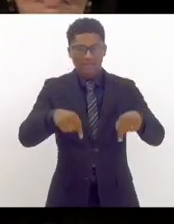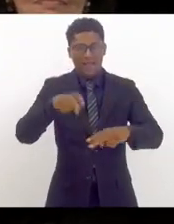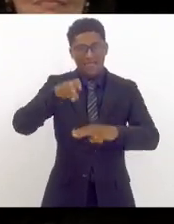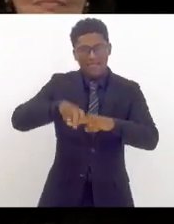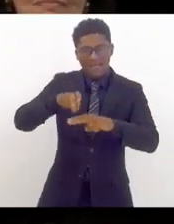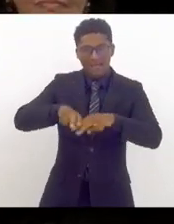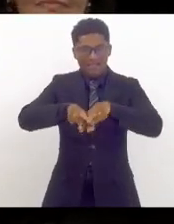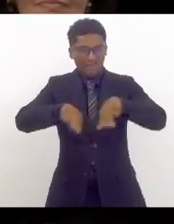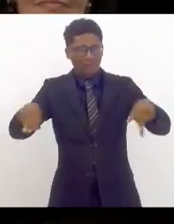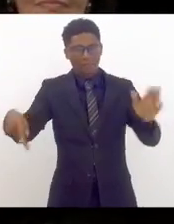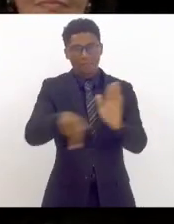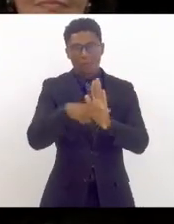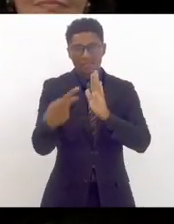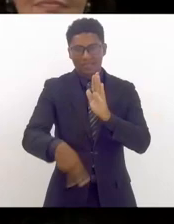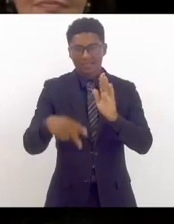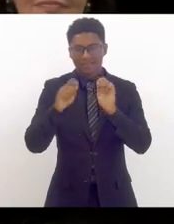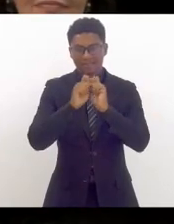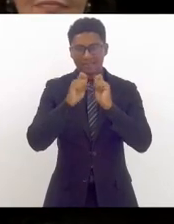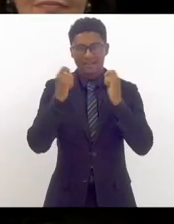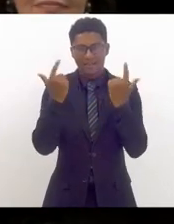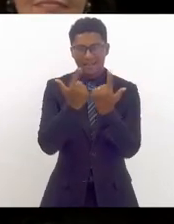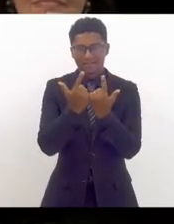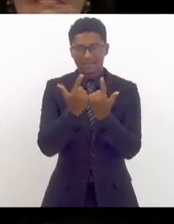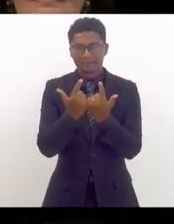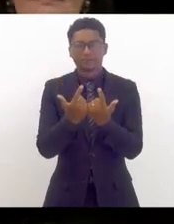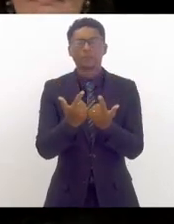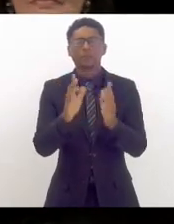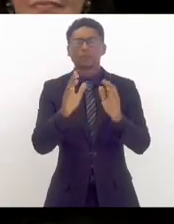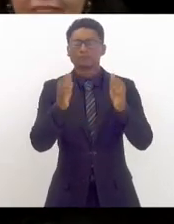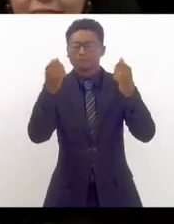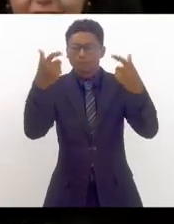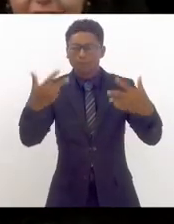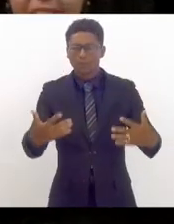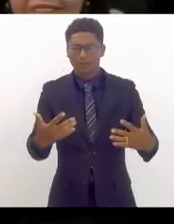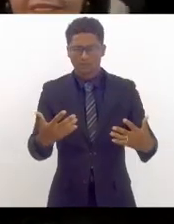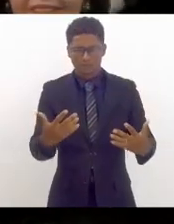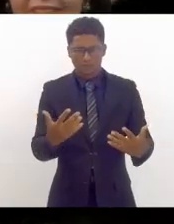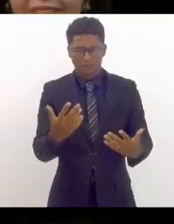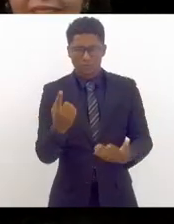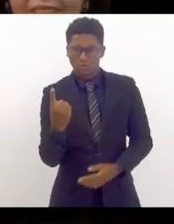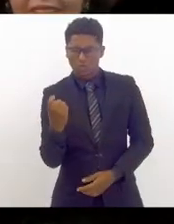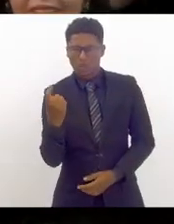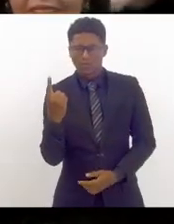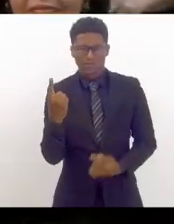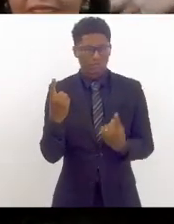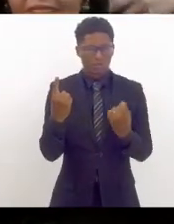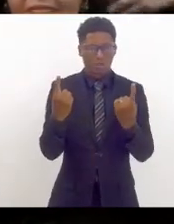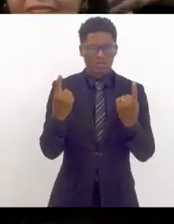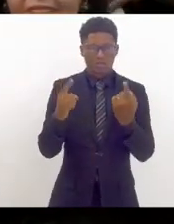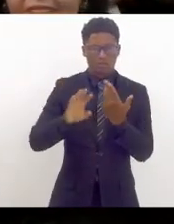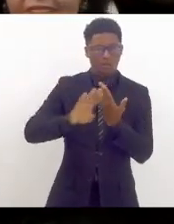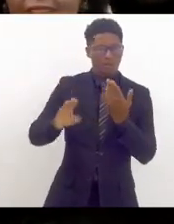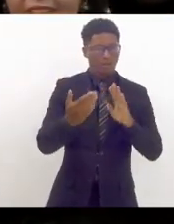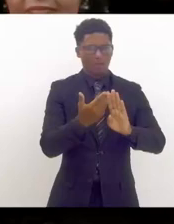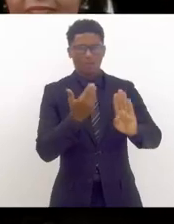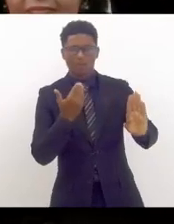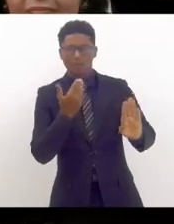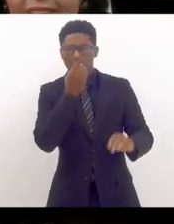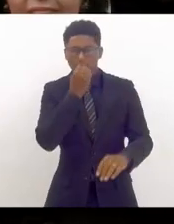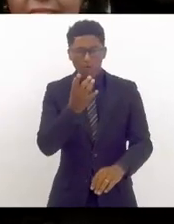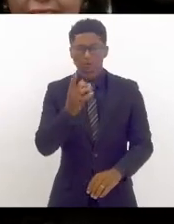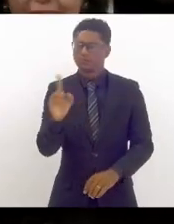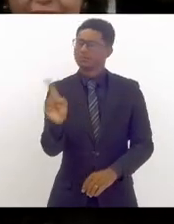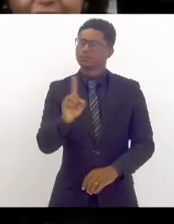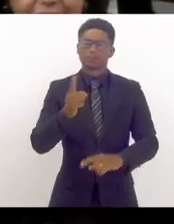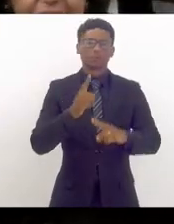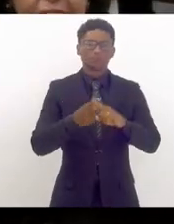o seguinte: ninguém aqui é feliz sozinho. Os deputados e deputadas, André Siciliano, dependem uns dos